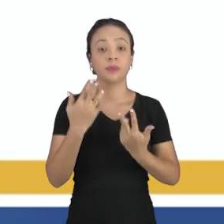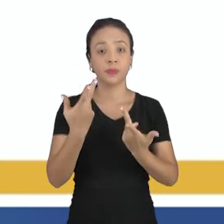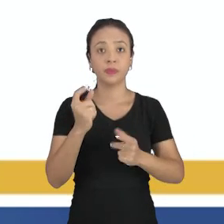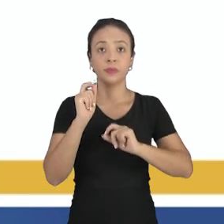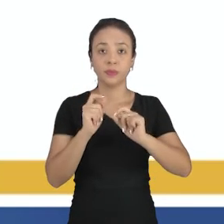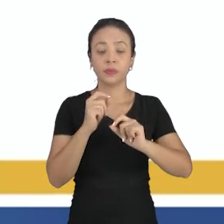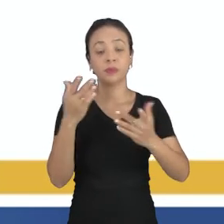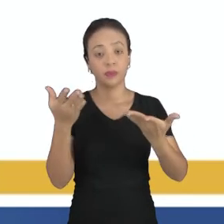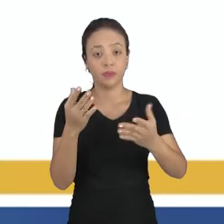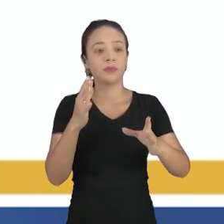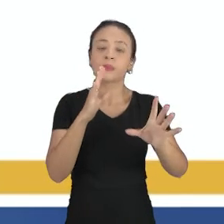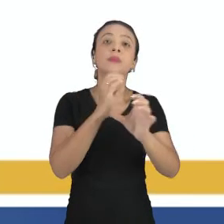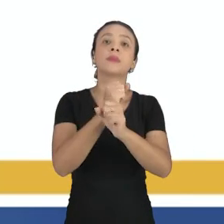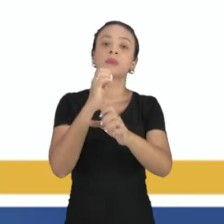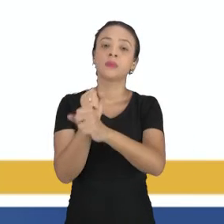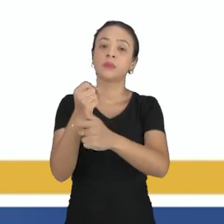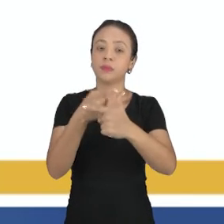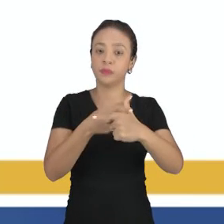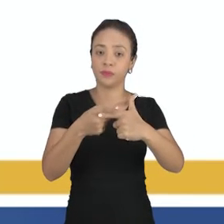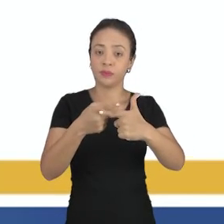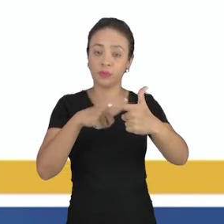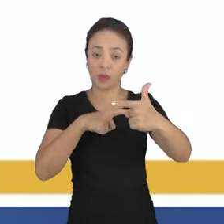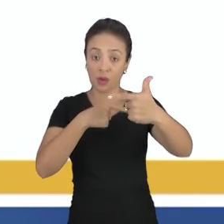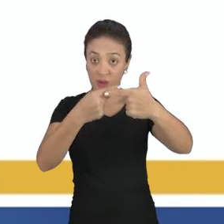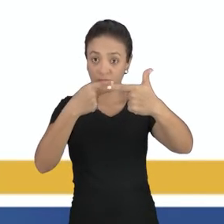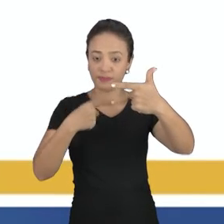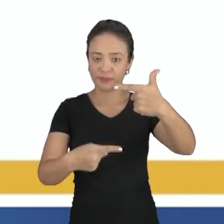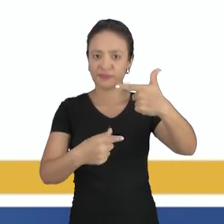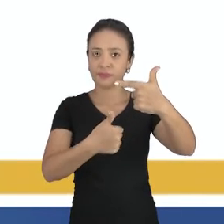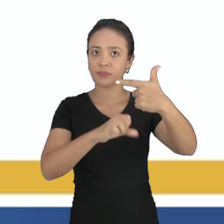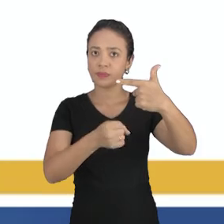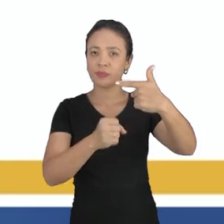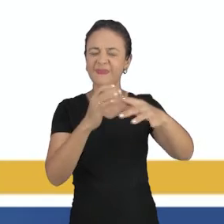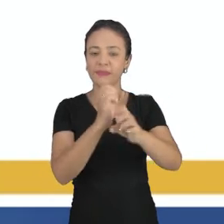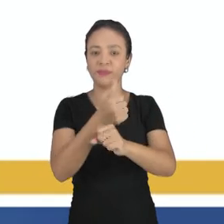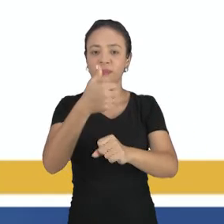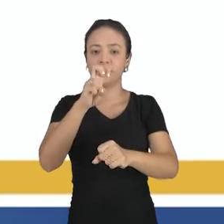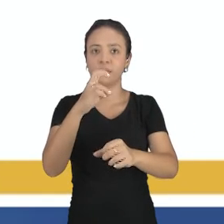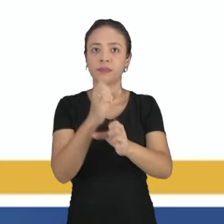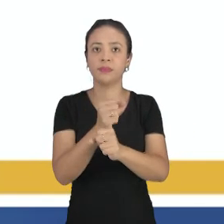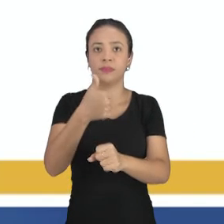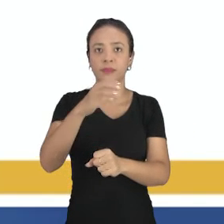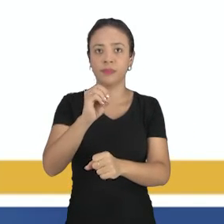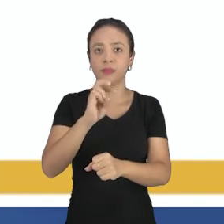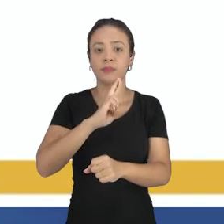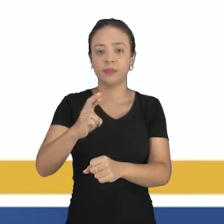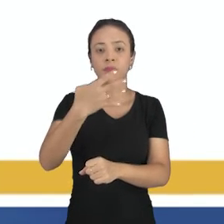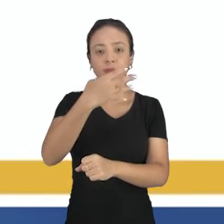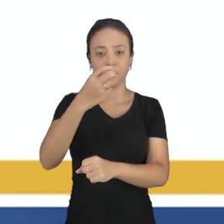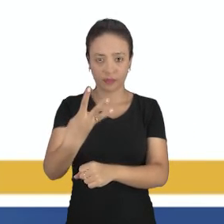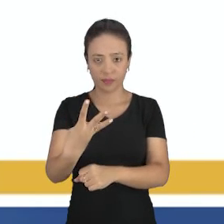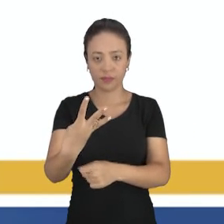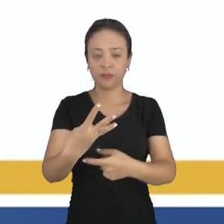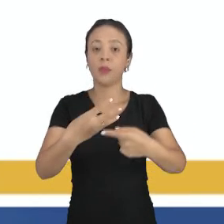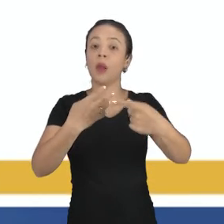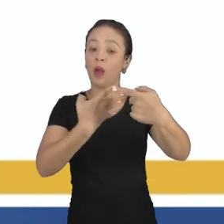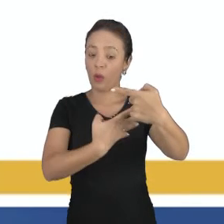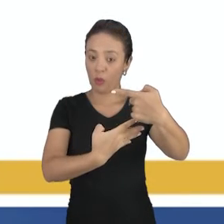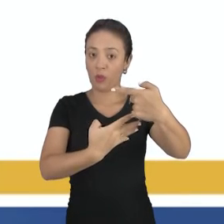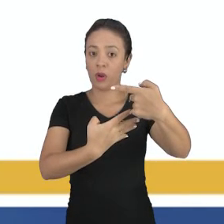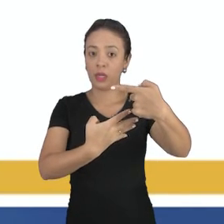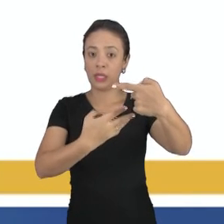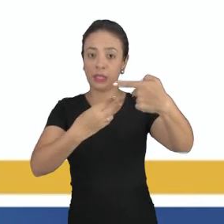só mano a razão de baixo 18 mais 15 mais 10 é igual agora tem três sobre